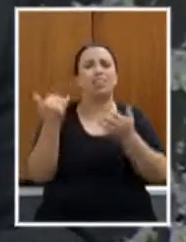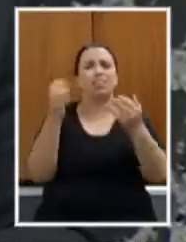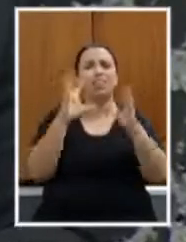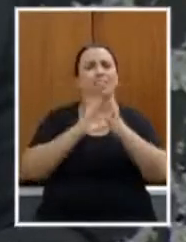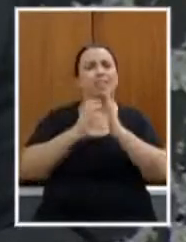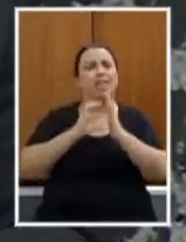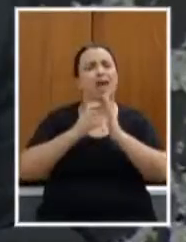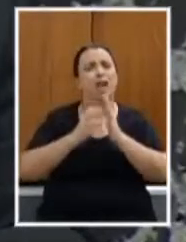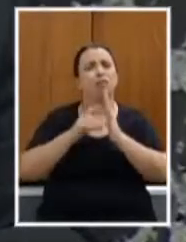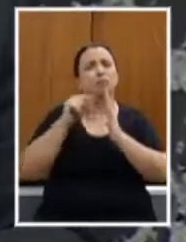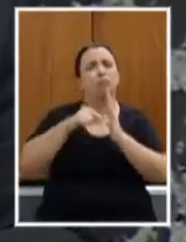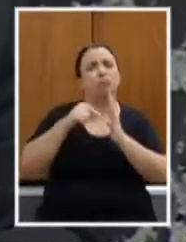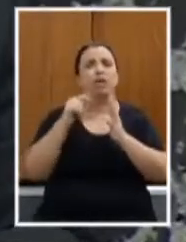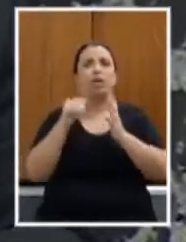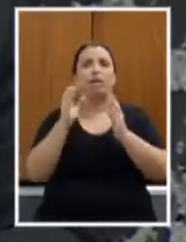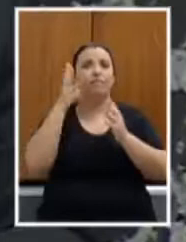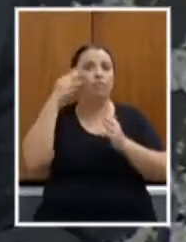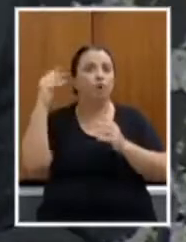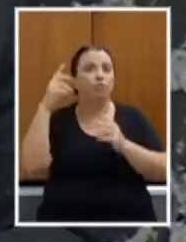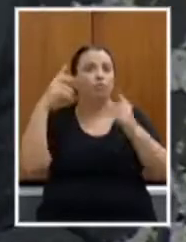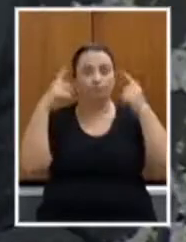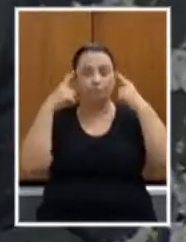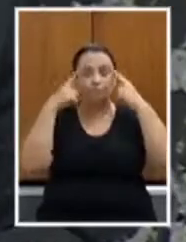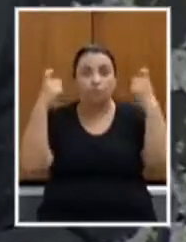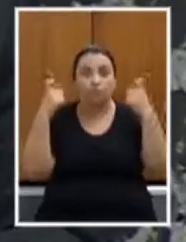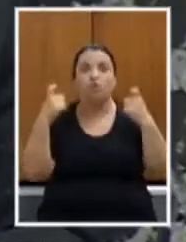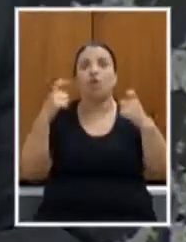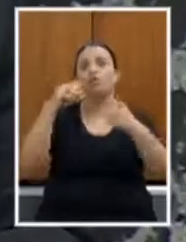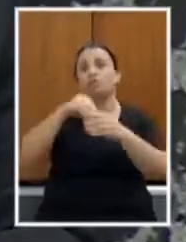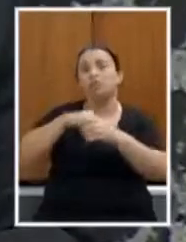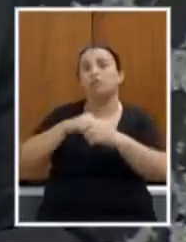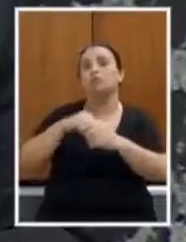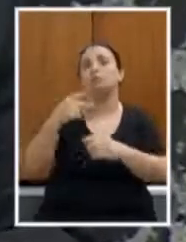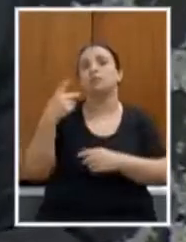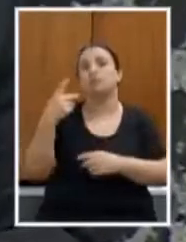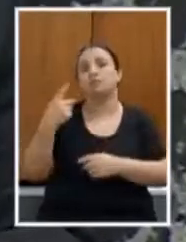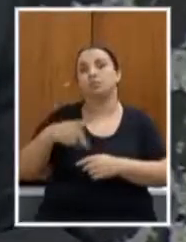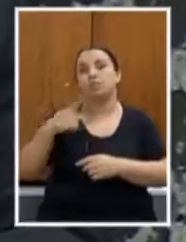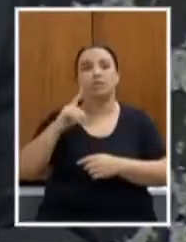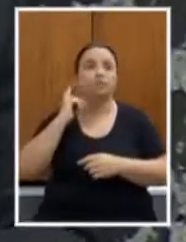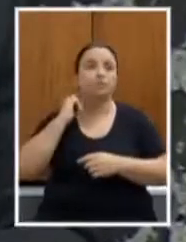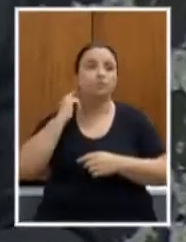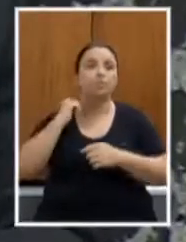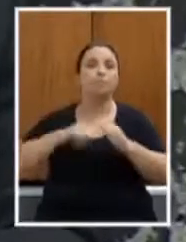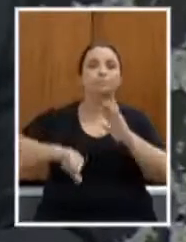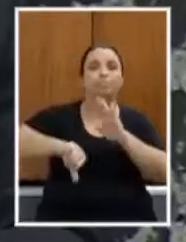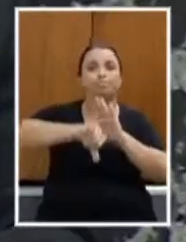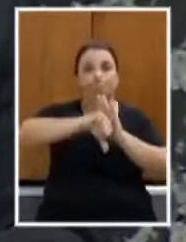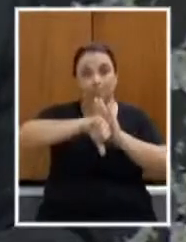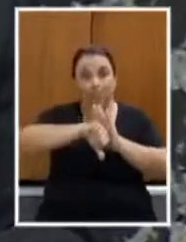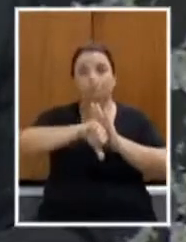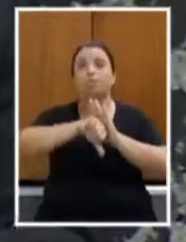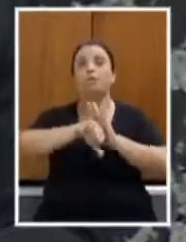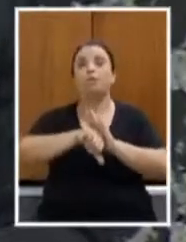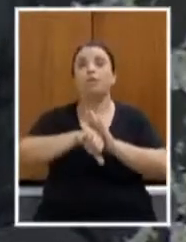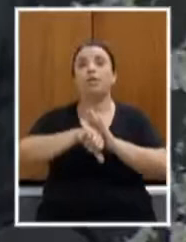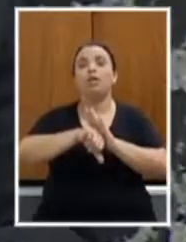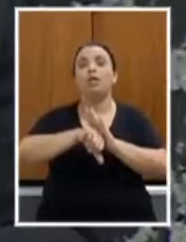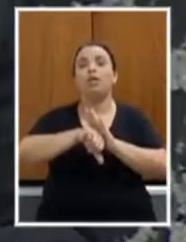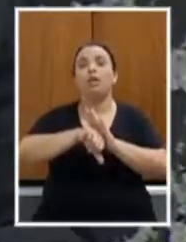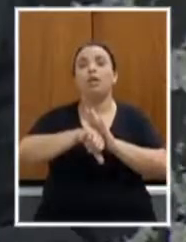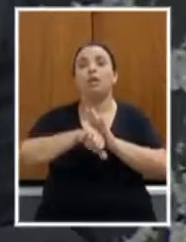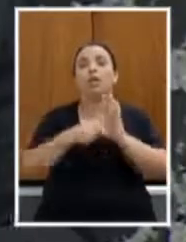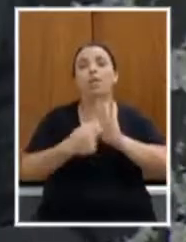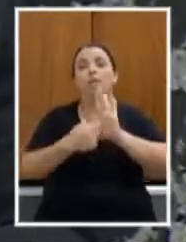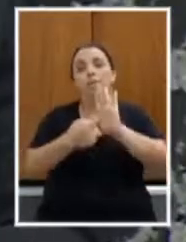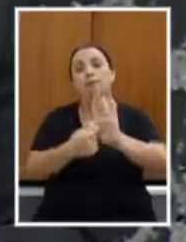Estado. A Comissão de Segurança Pública opina pela aprovação do projeto na forma do substitutivo número 1, que apresenta ao vencido